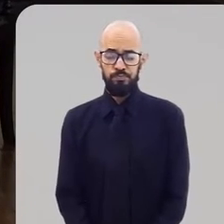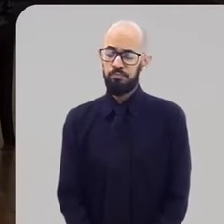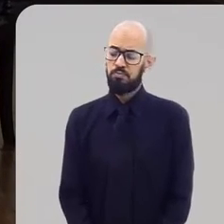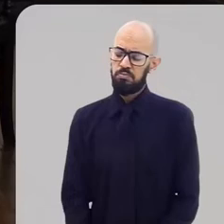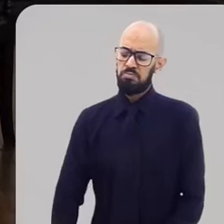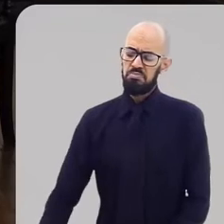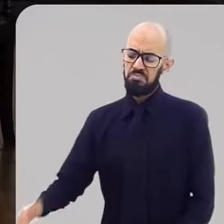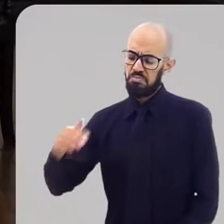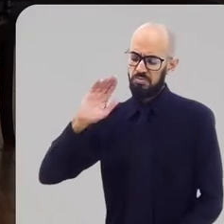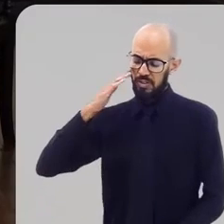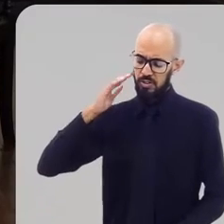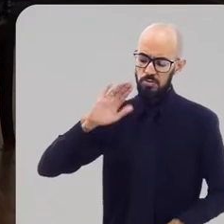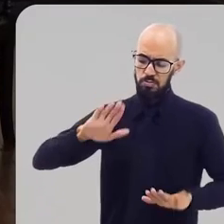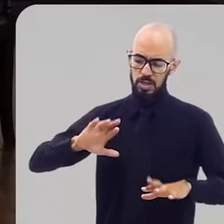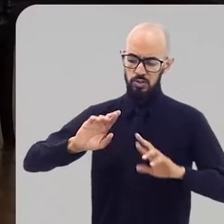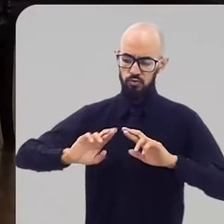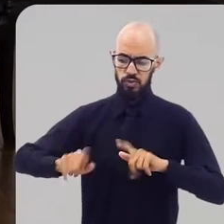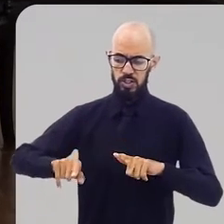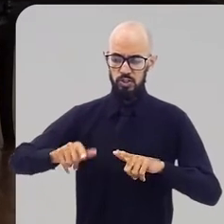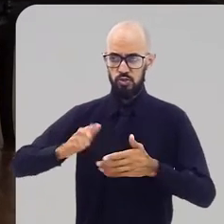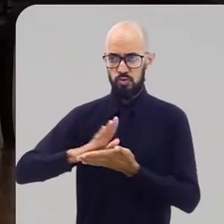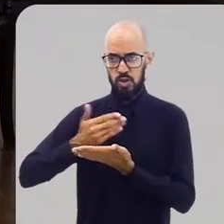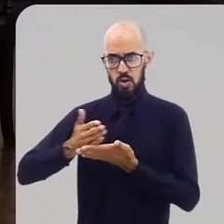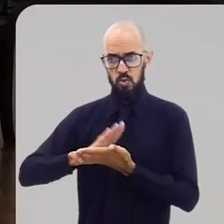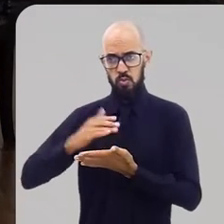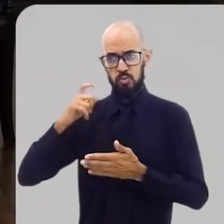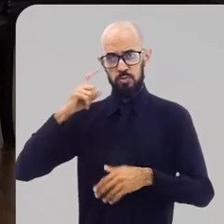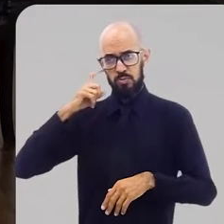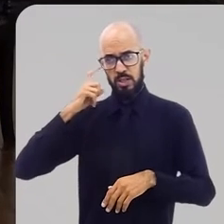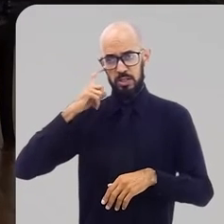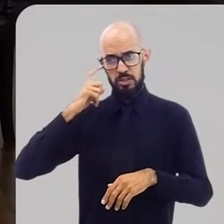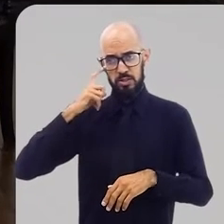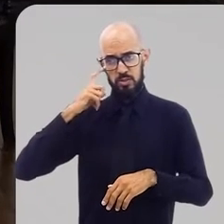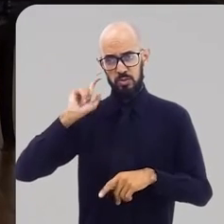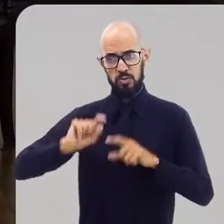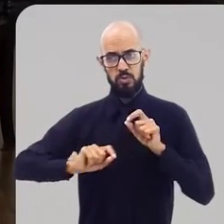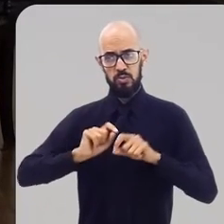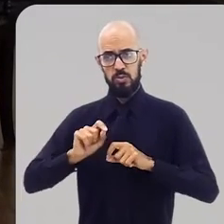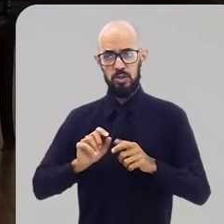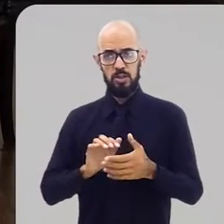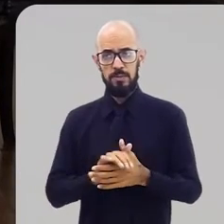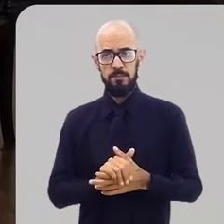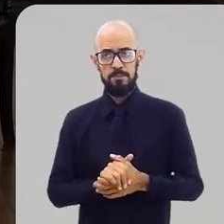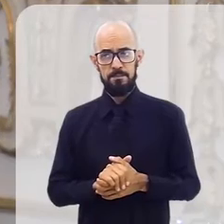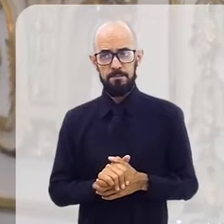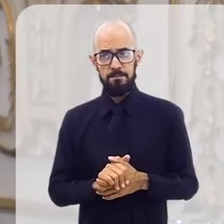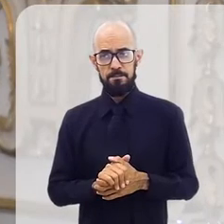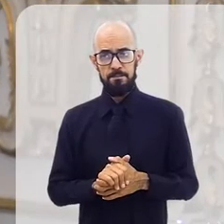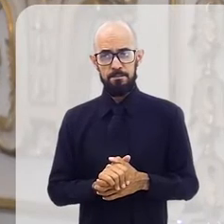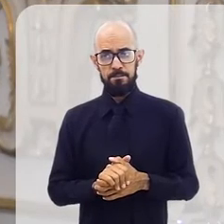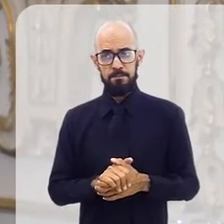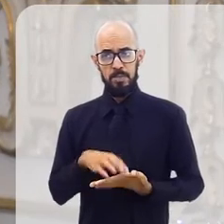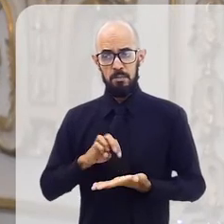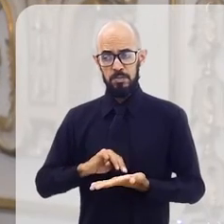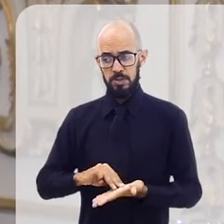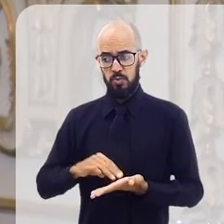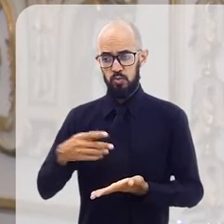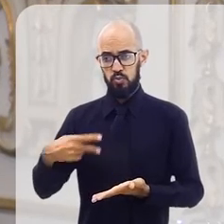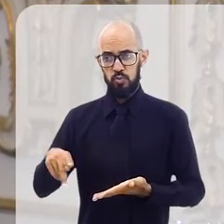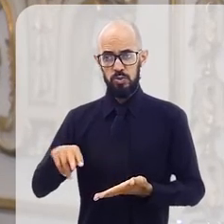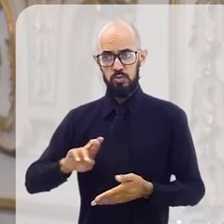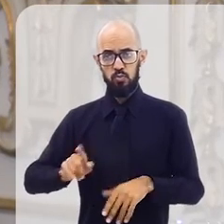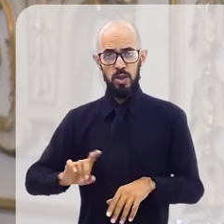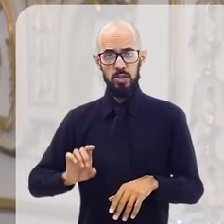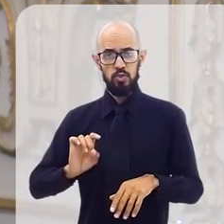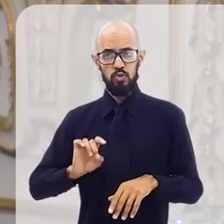ao contrário do que algumas pessoas imaginam E aí vou falar de novo porque eu tenho observado com a